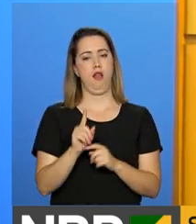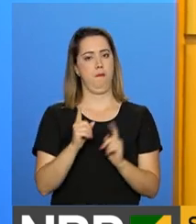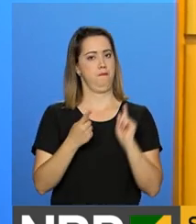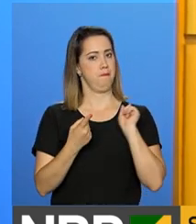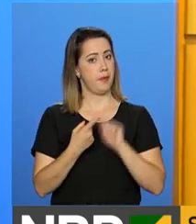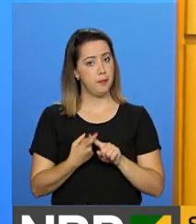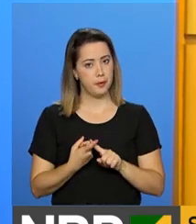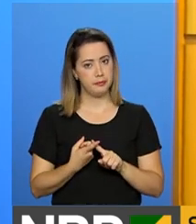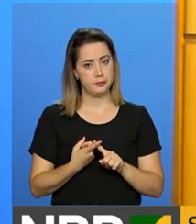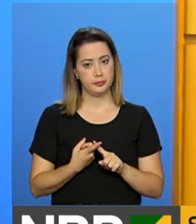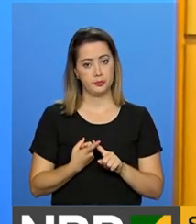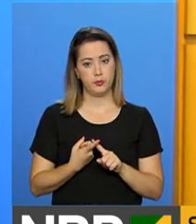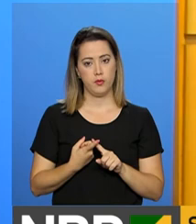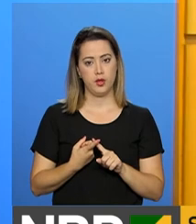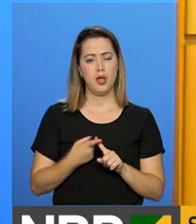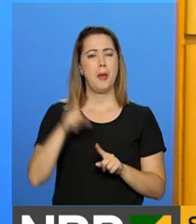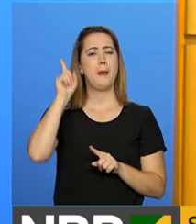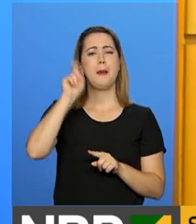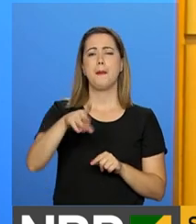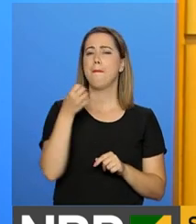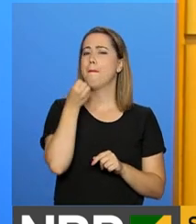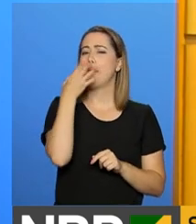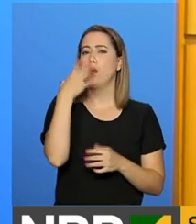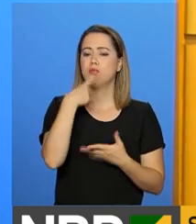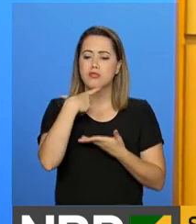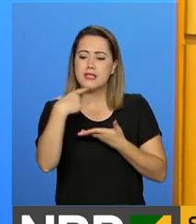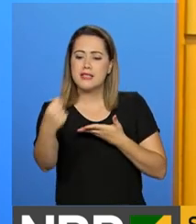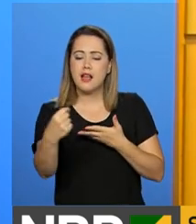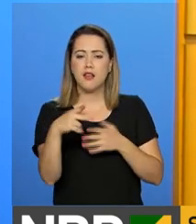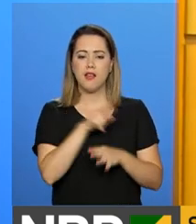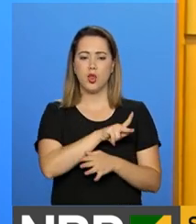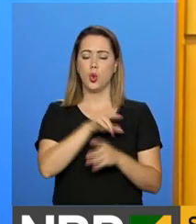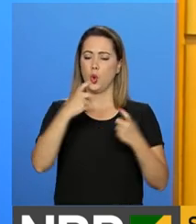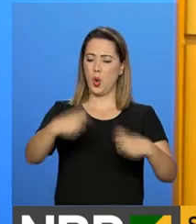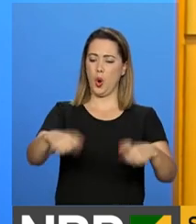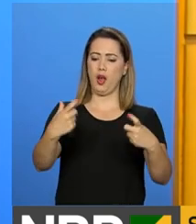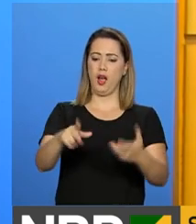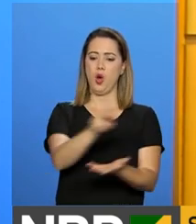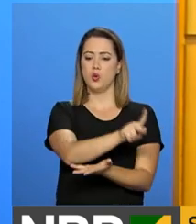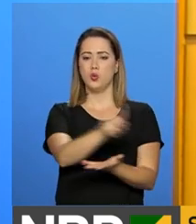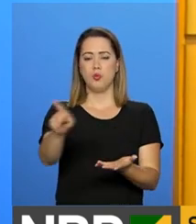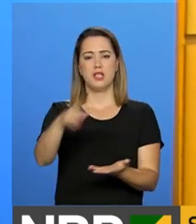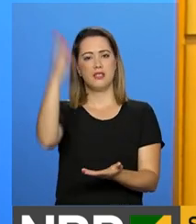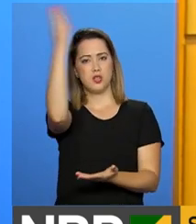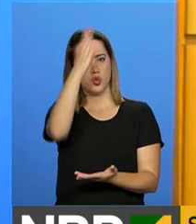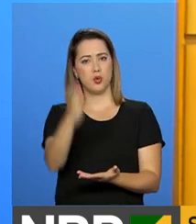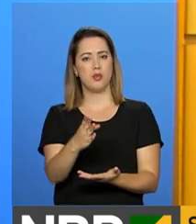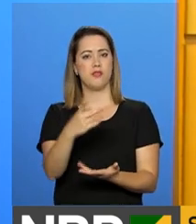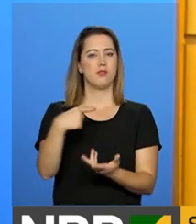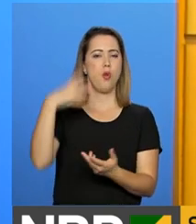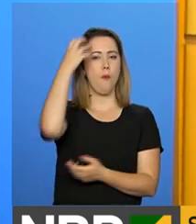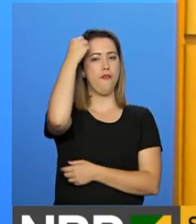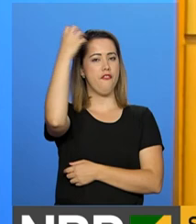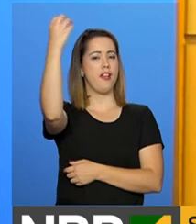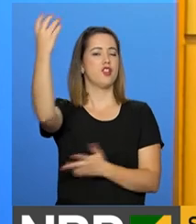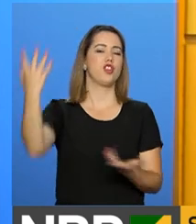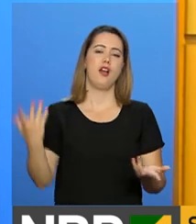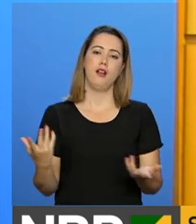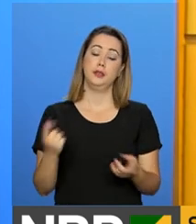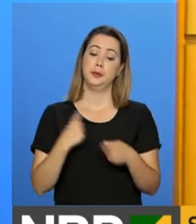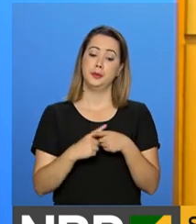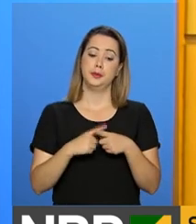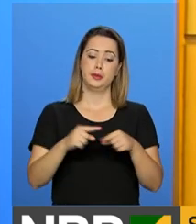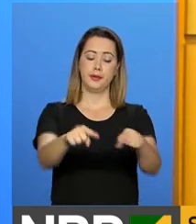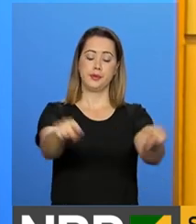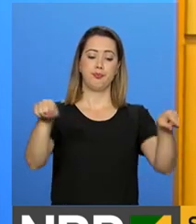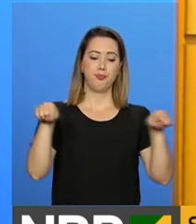Flávio? Como é bom sair daquela sala do presidente da República e viajar pelo Brasil. Porque quando você fica lá dentro da sala